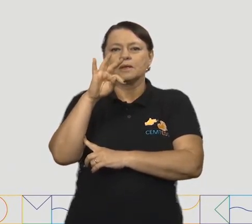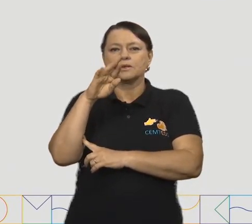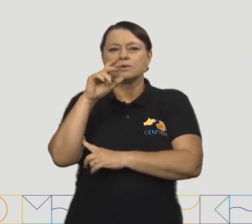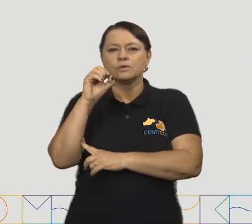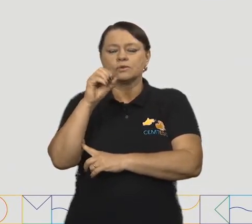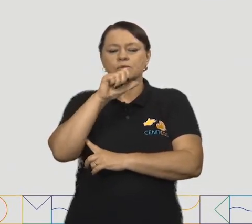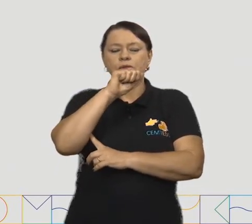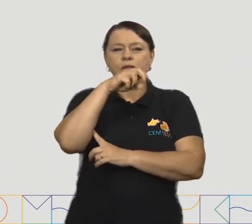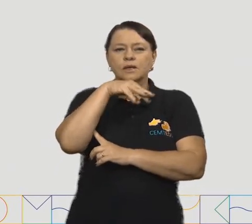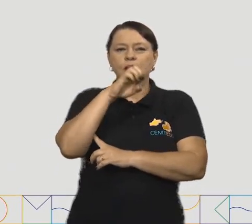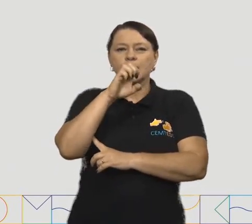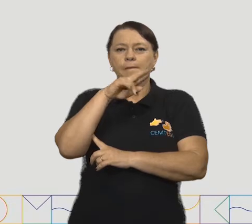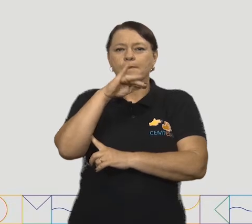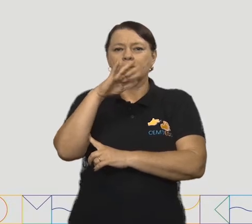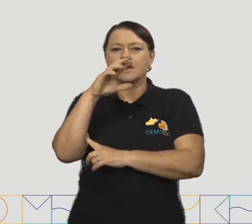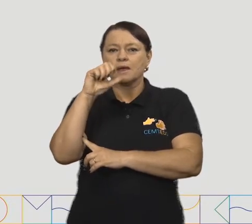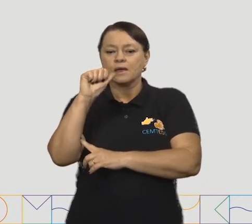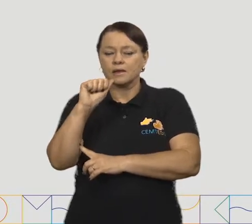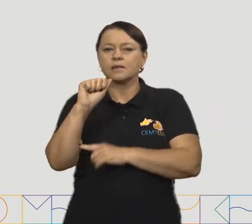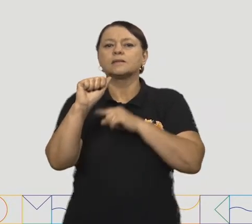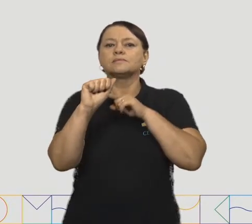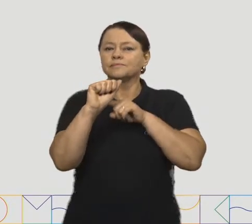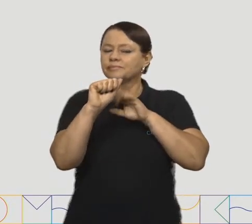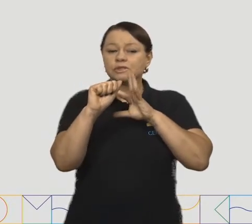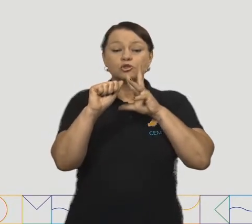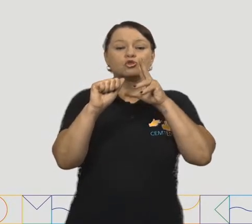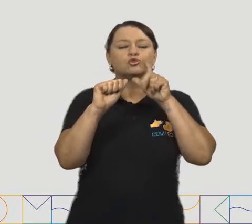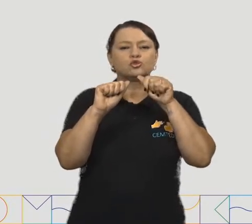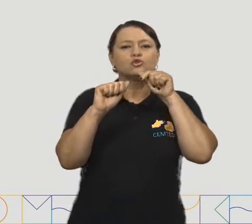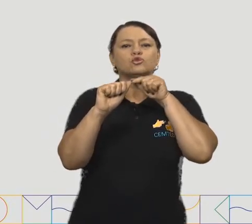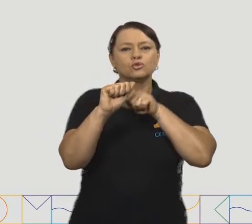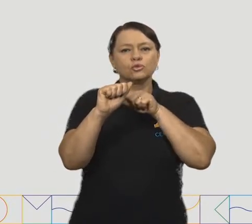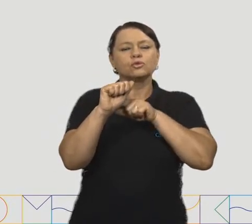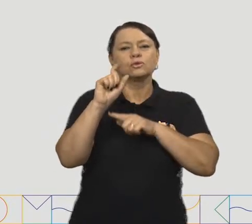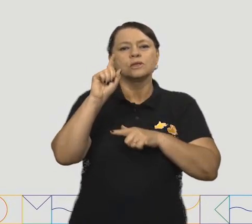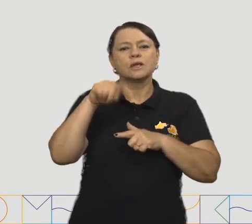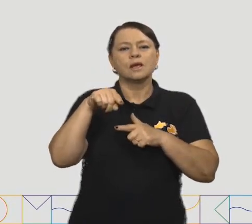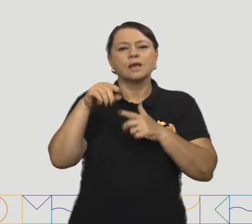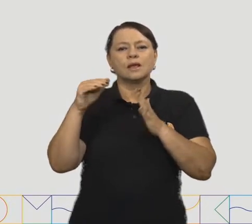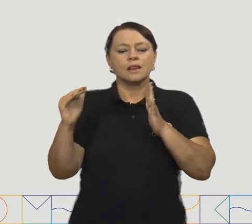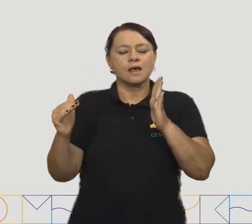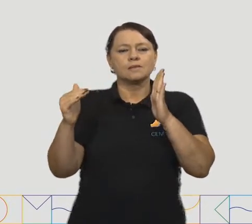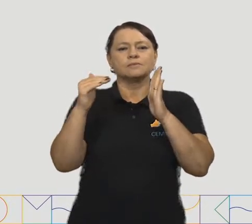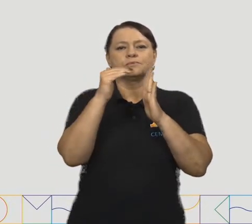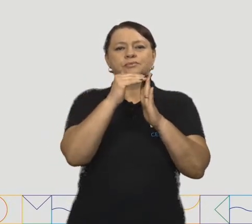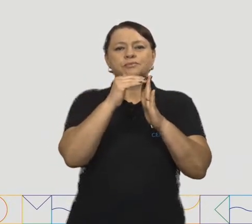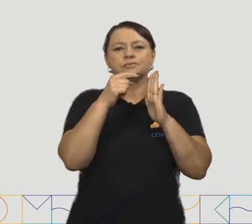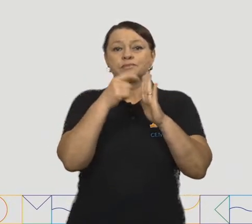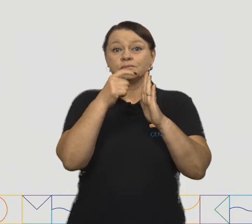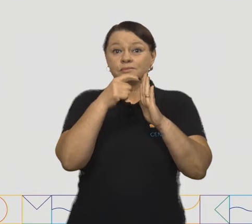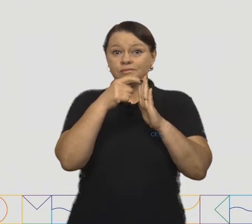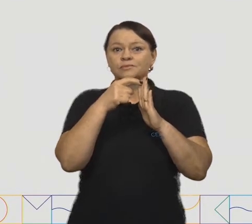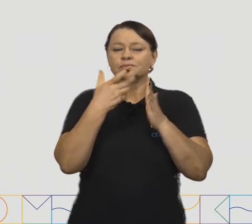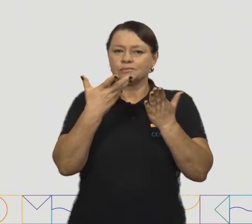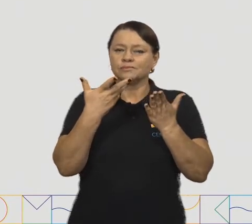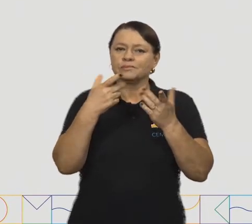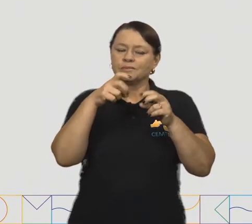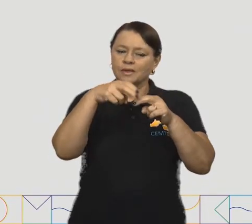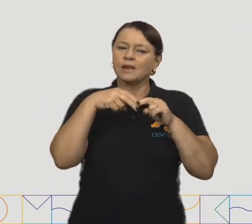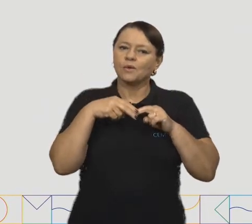proparoxítonas. Talvez você esteja se perguntando, existe alguma palavra que é proparoxítona que não é